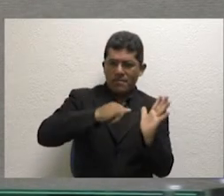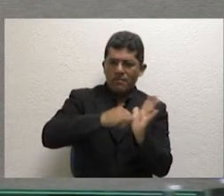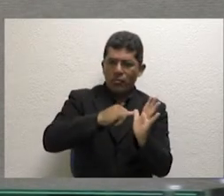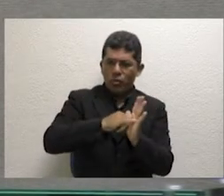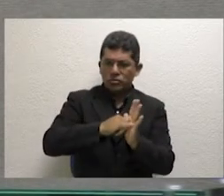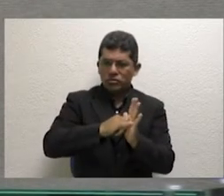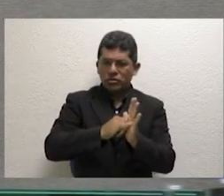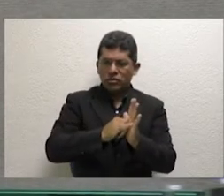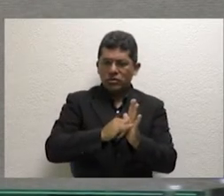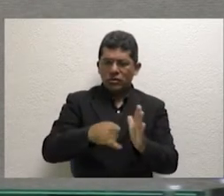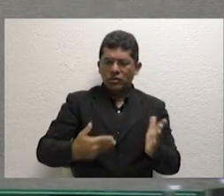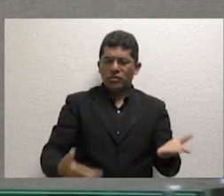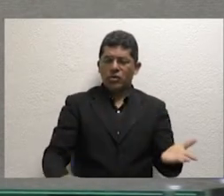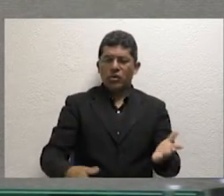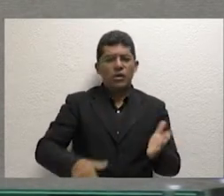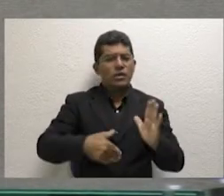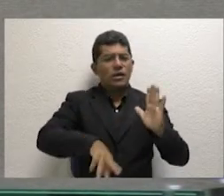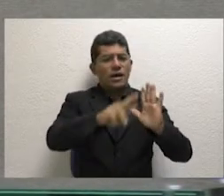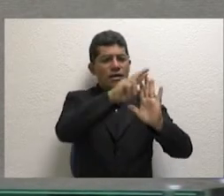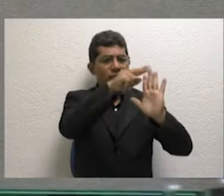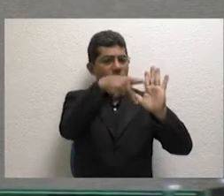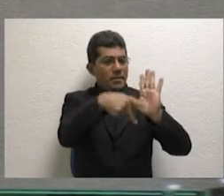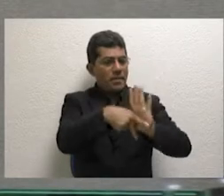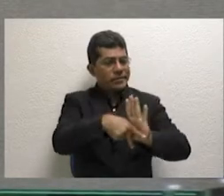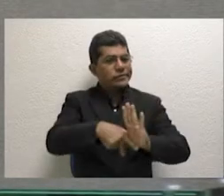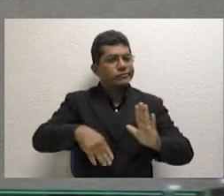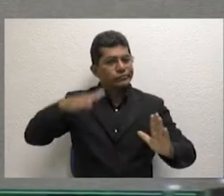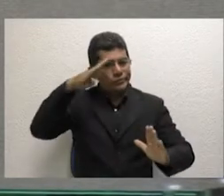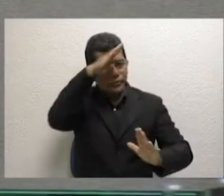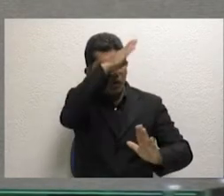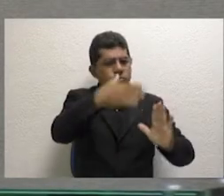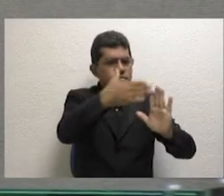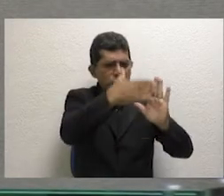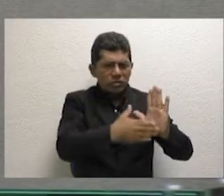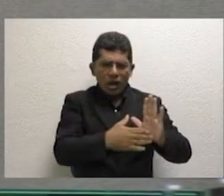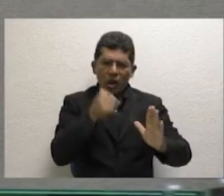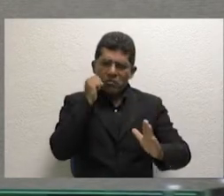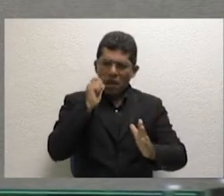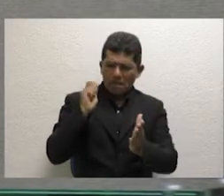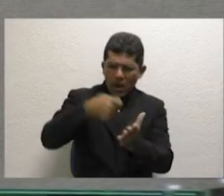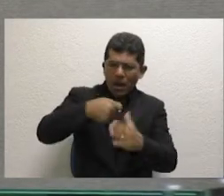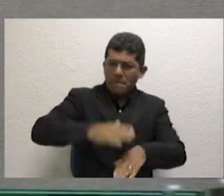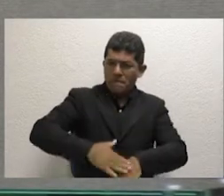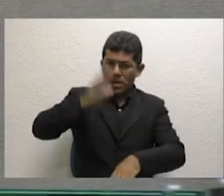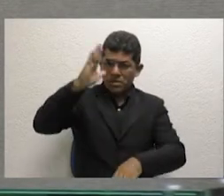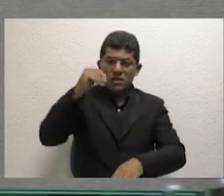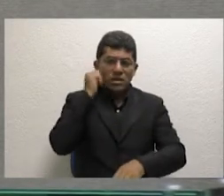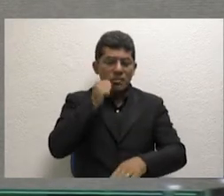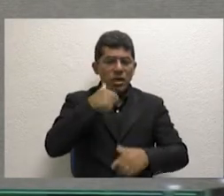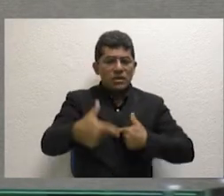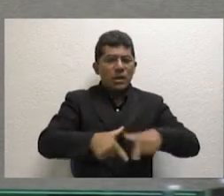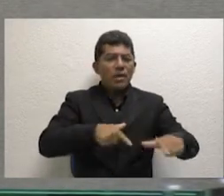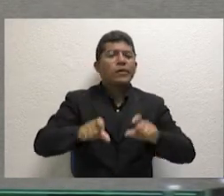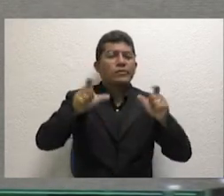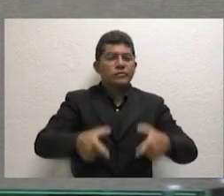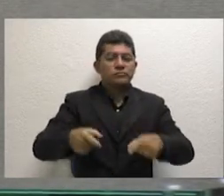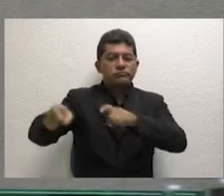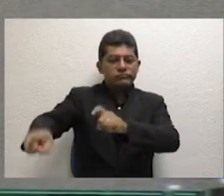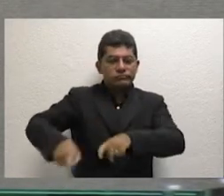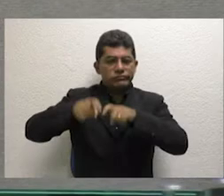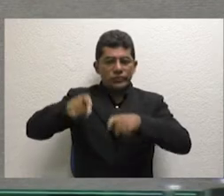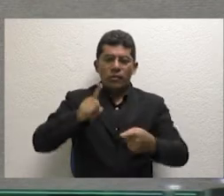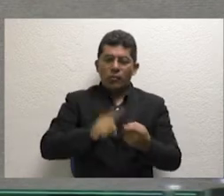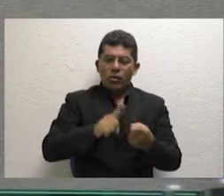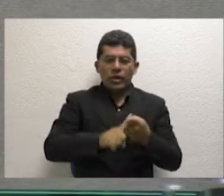previdência porque a gente tem dupla ou tripla jornada sim e a mulher agricultora mais ainda porque com 9